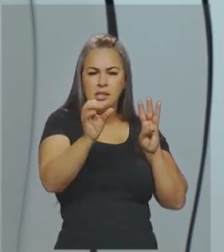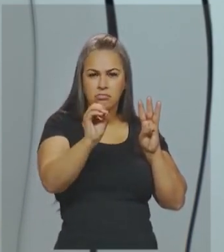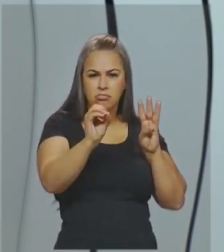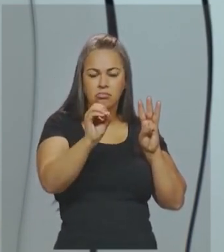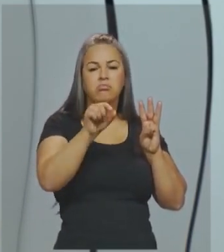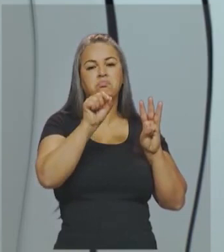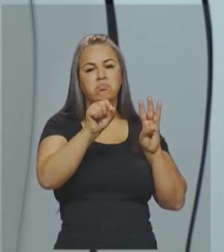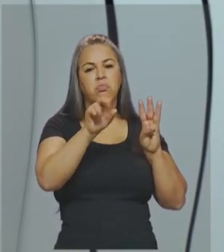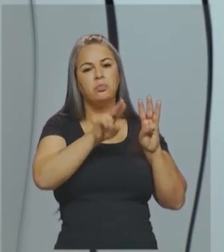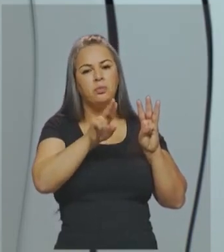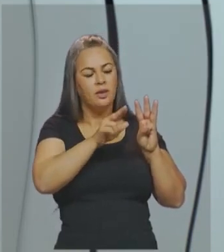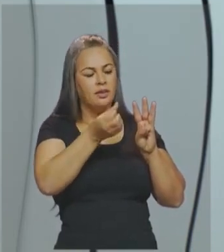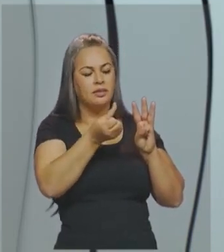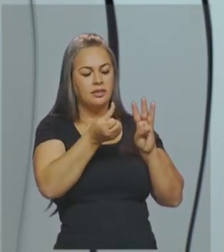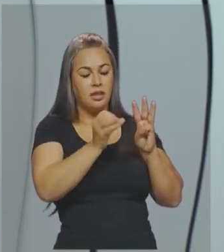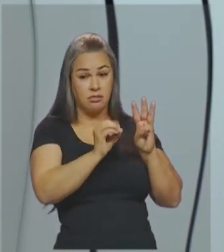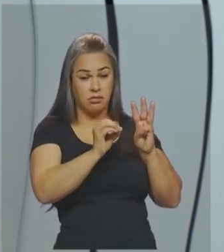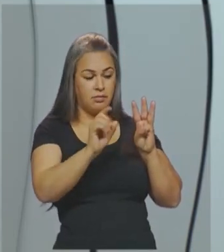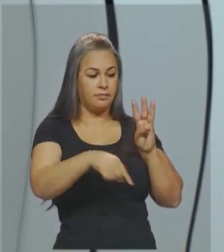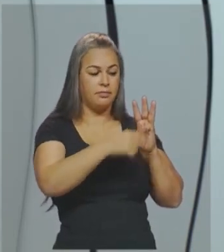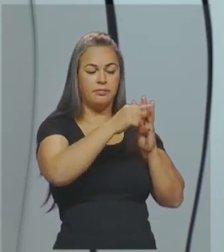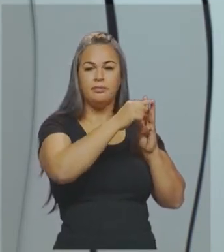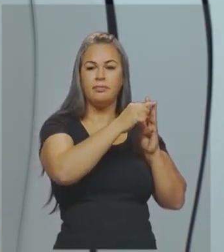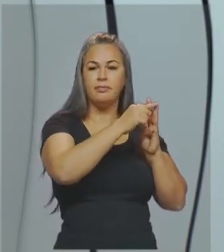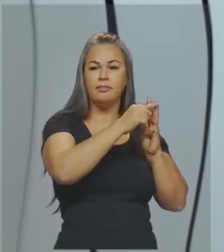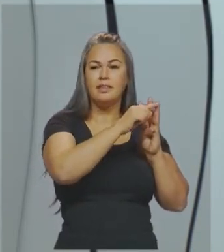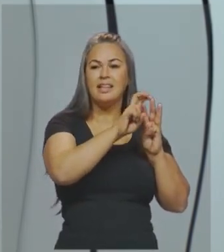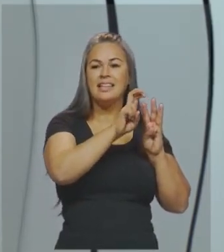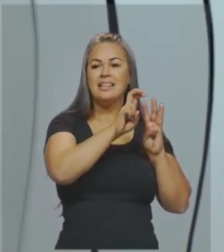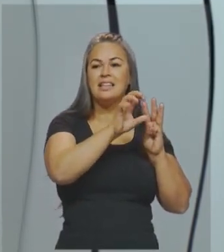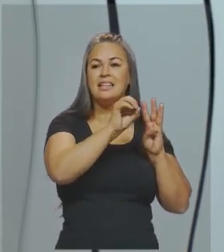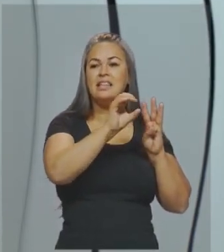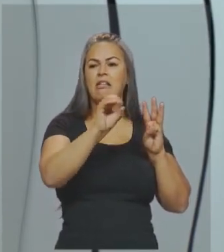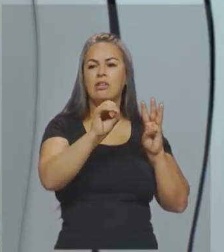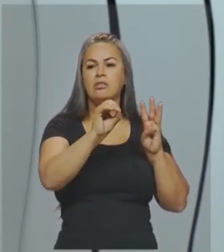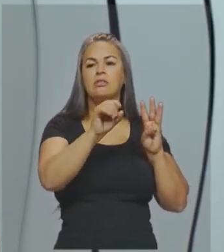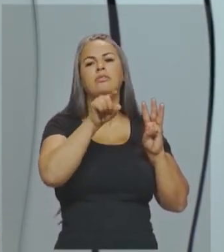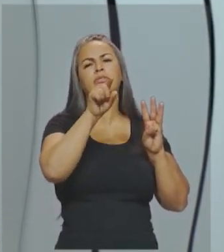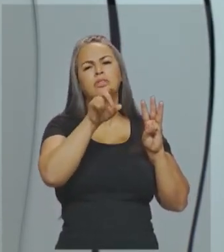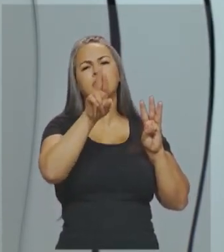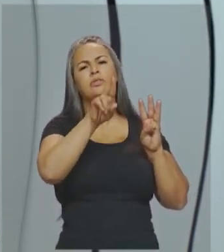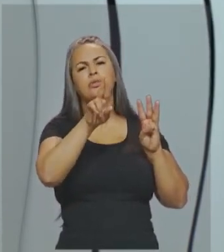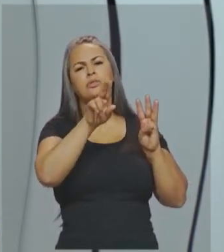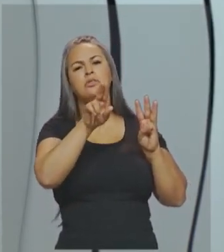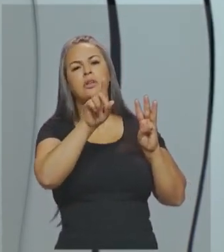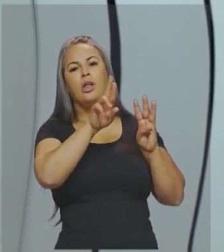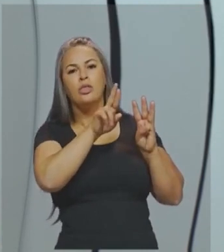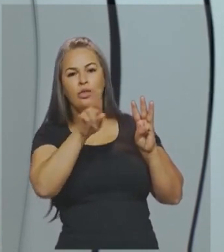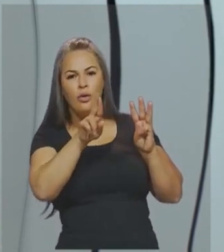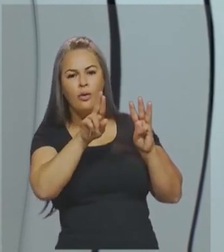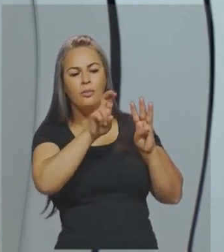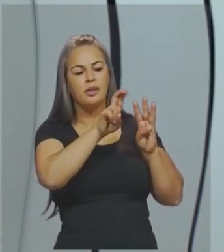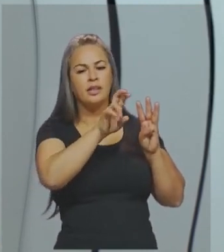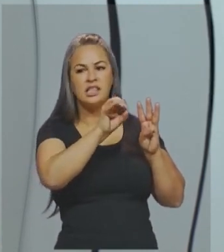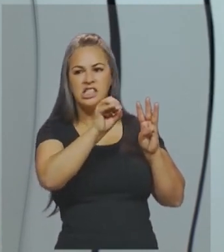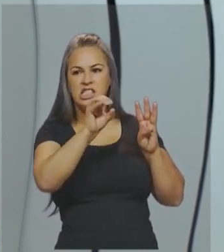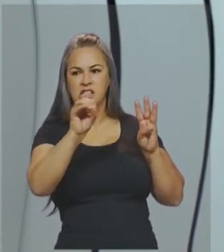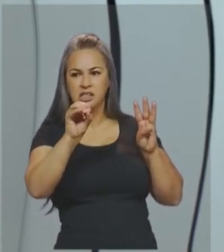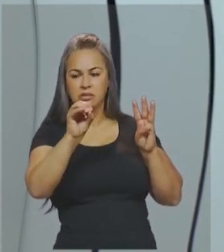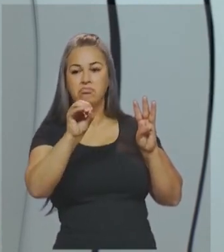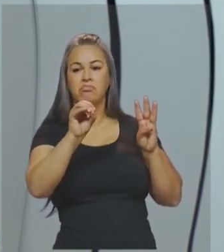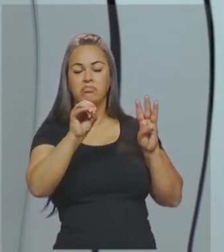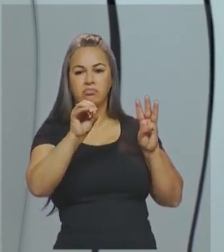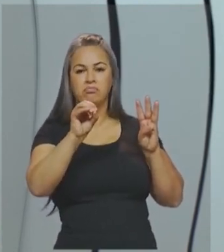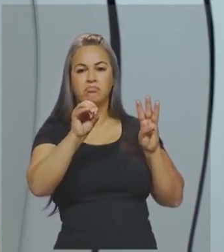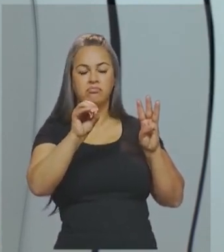560. Então, você vai decompor, ficou 60. Porque como é que vocês representam 60? É o 6